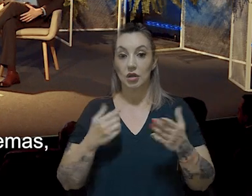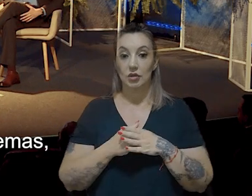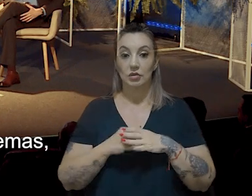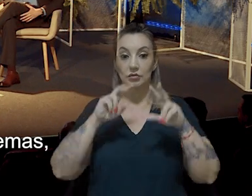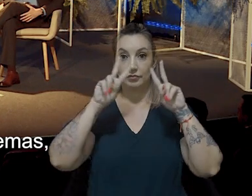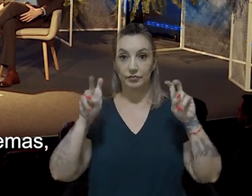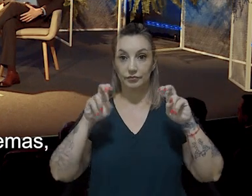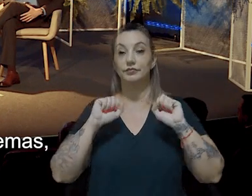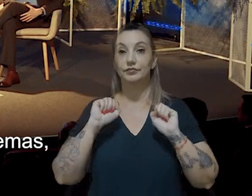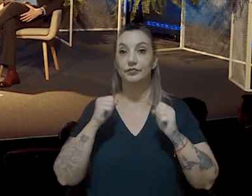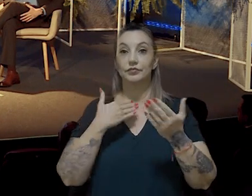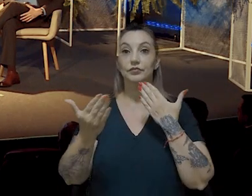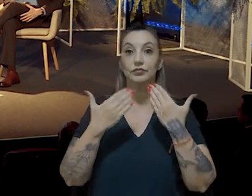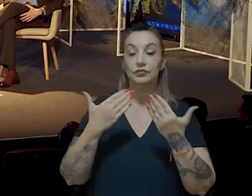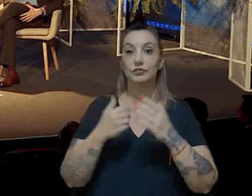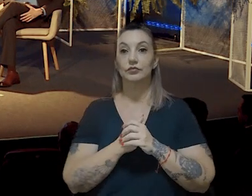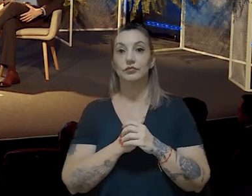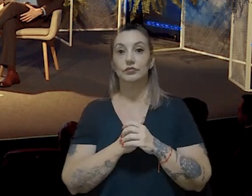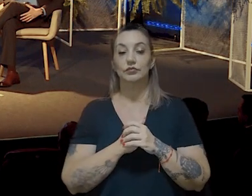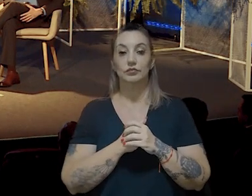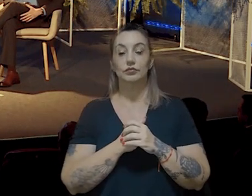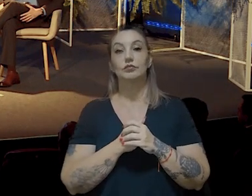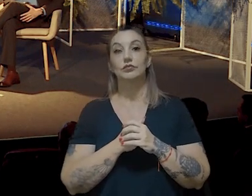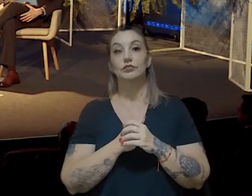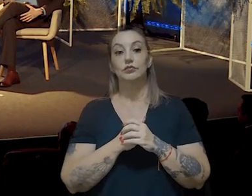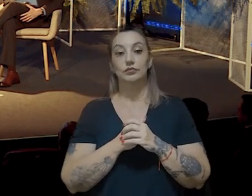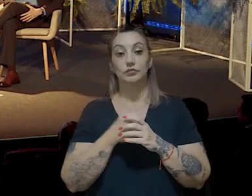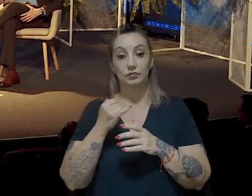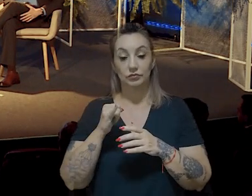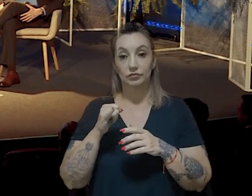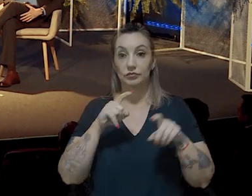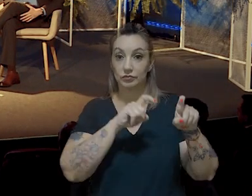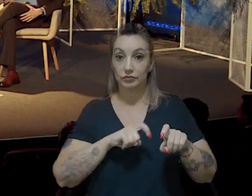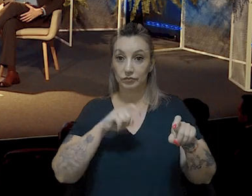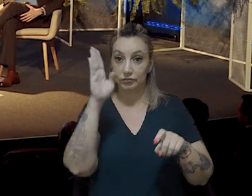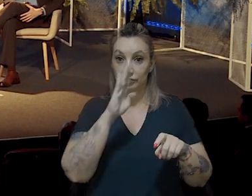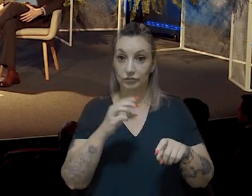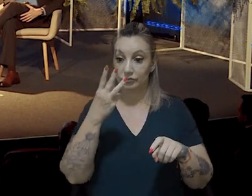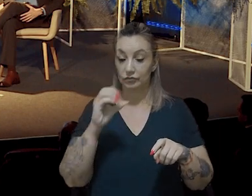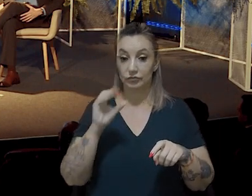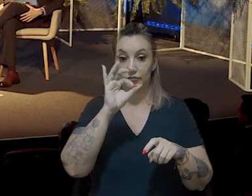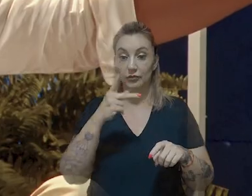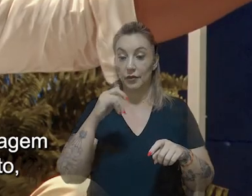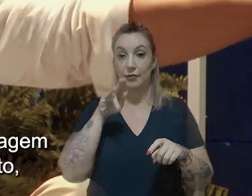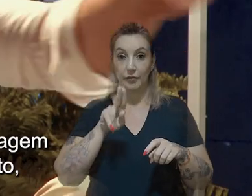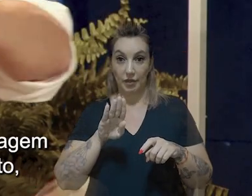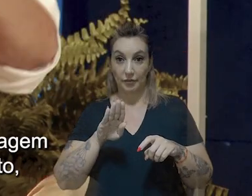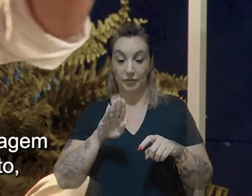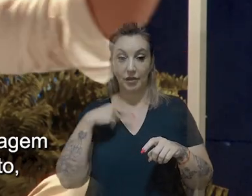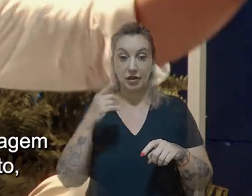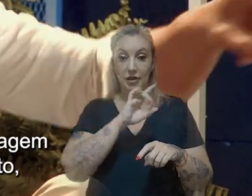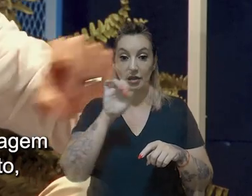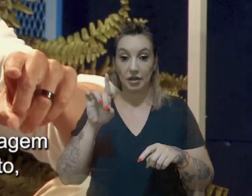esses temas que a gente possa discutir esse sistema gente você pega o agronegócio brasileiro é 30% do PIB a gente